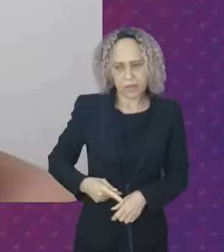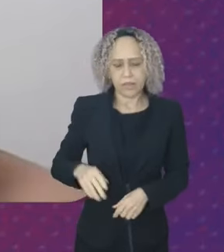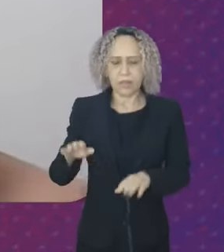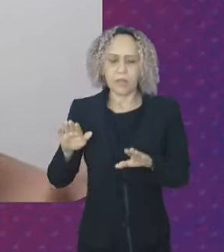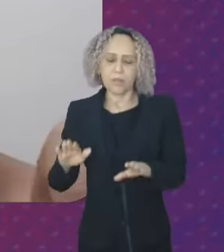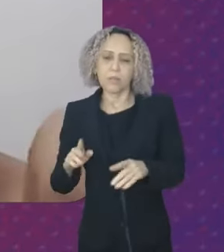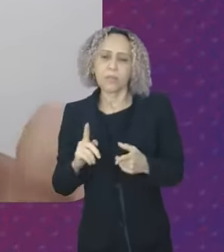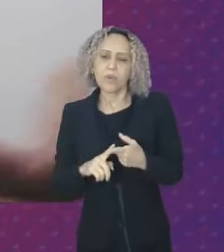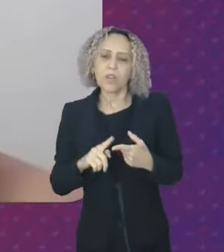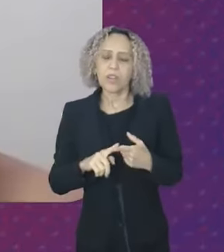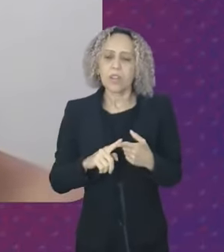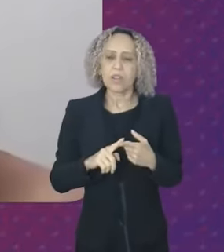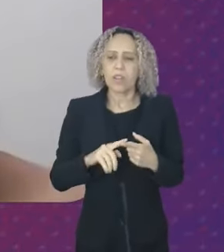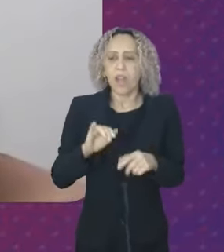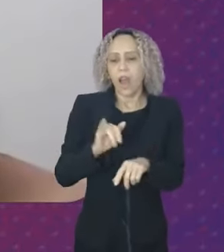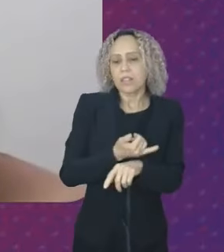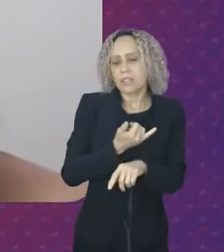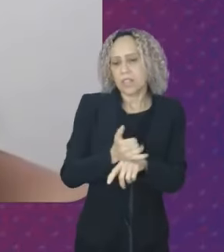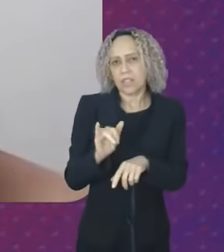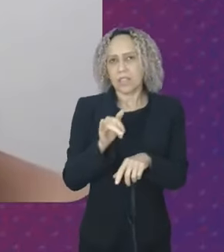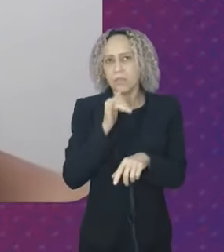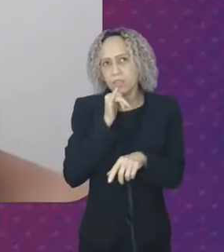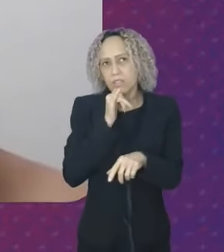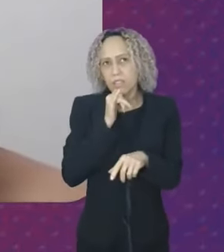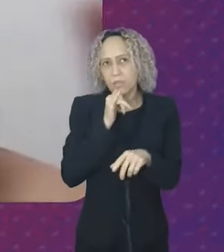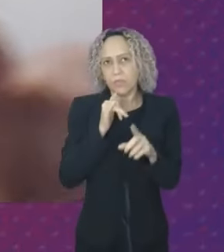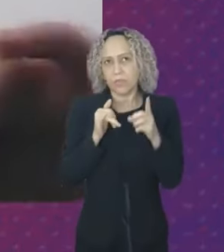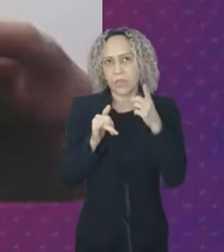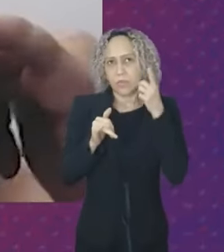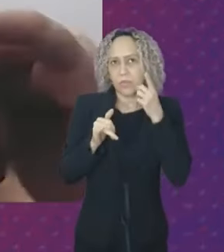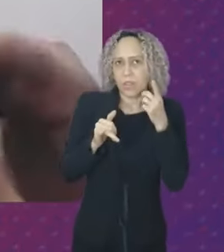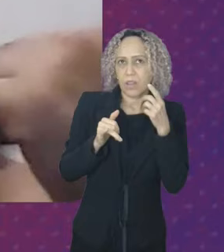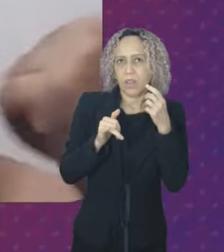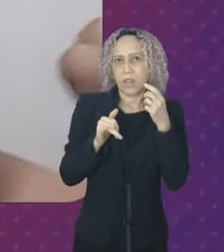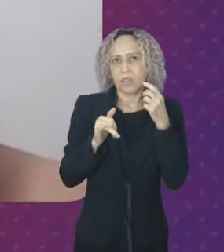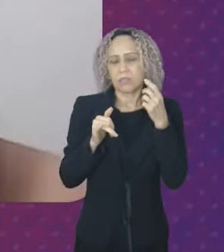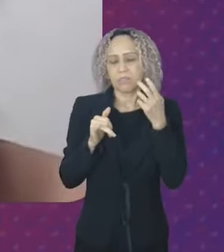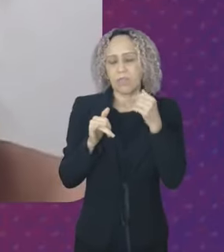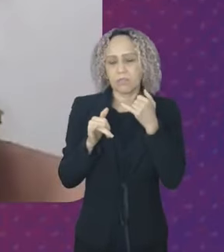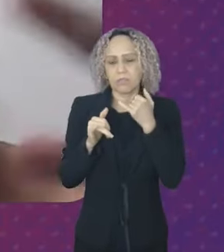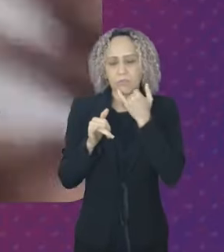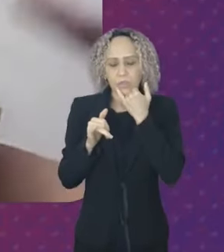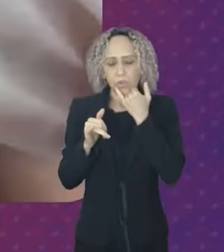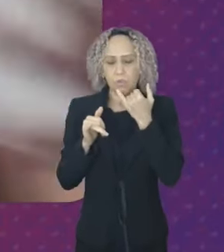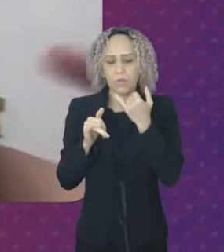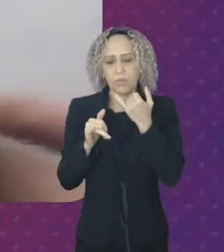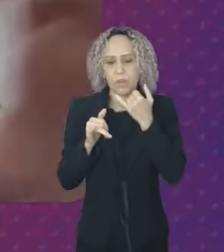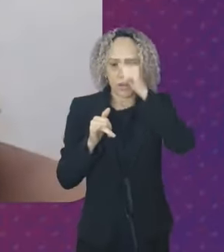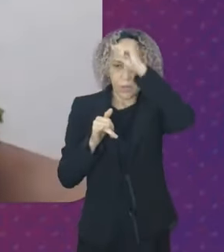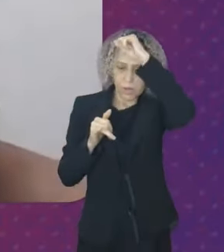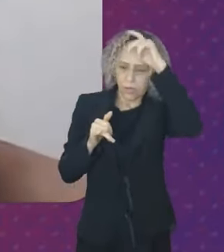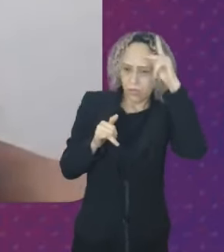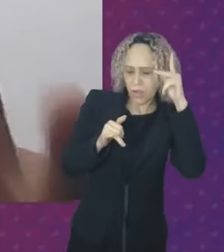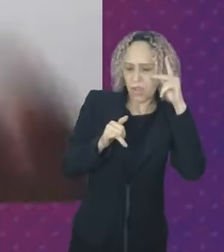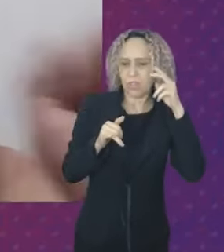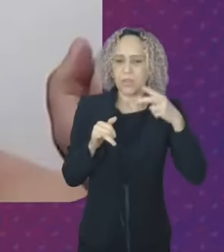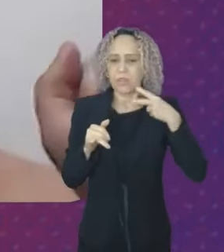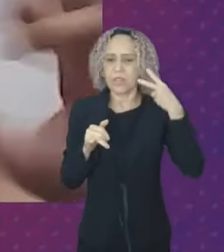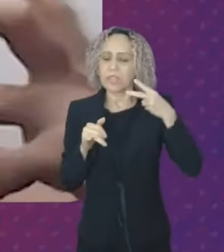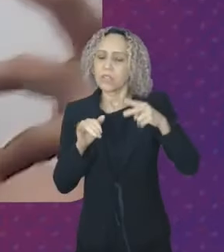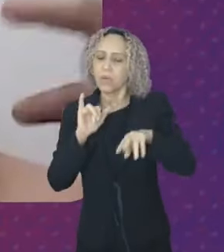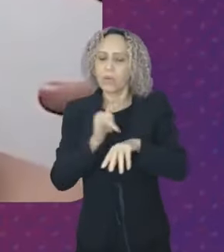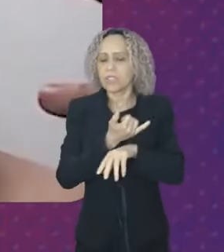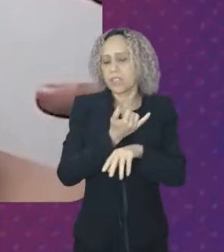mecanismos de estruturação da comunicação, né? Aí, só para finalizar